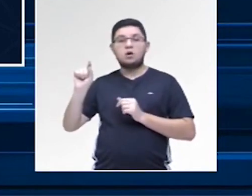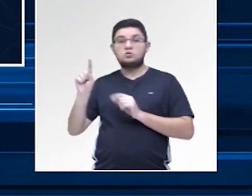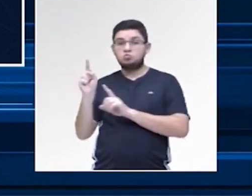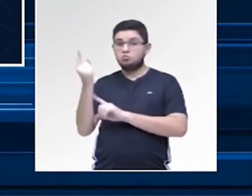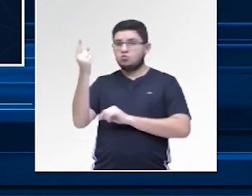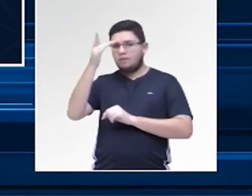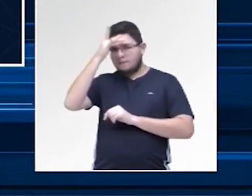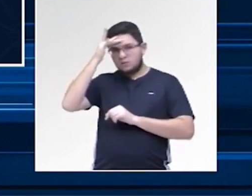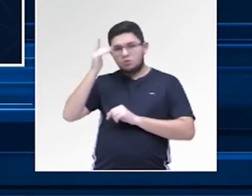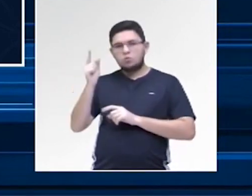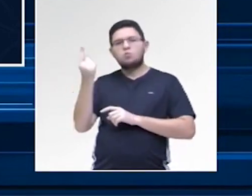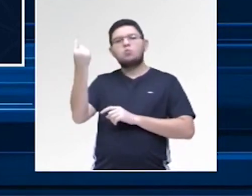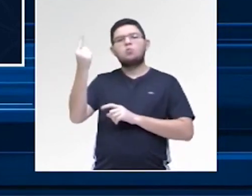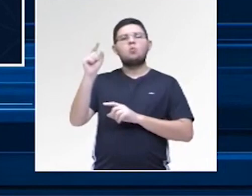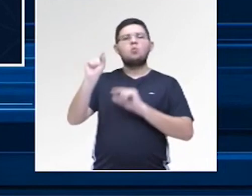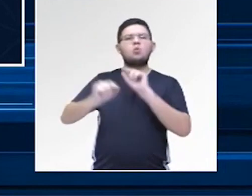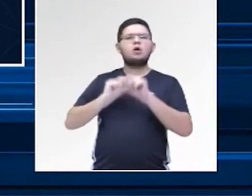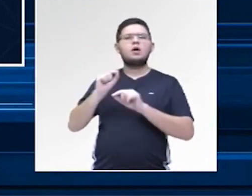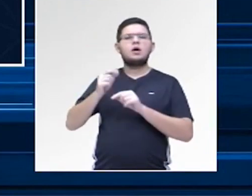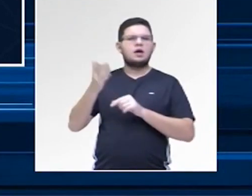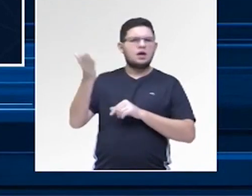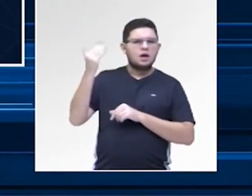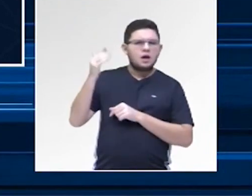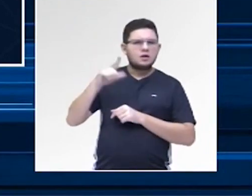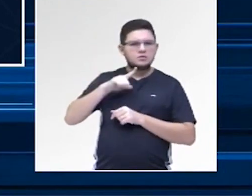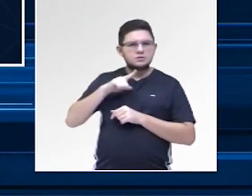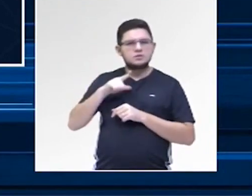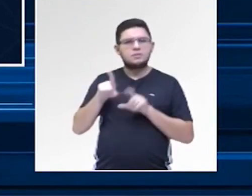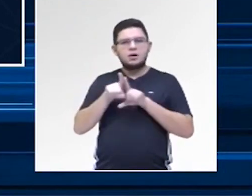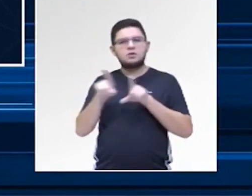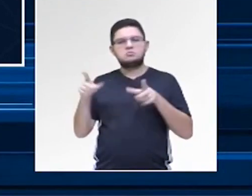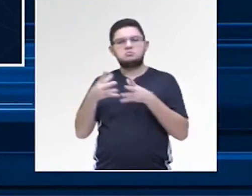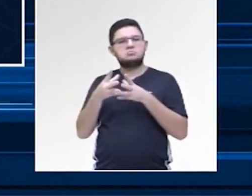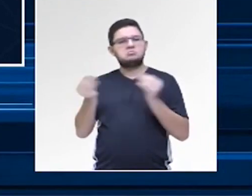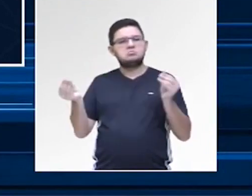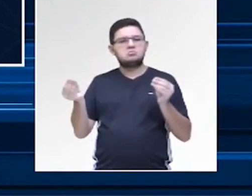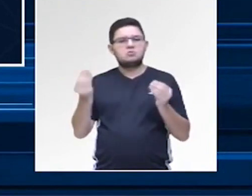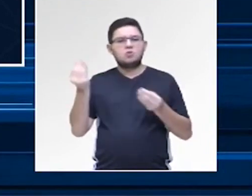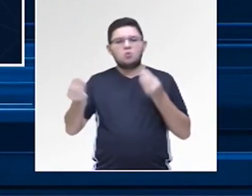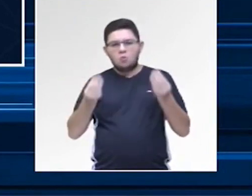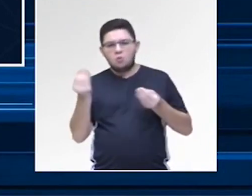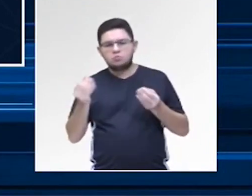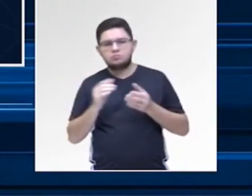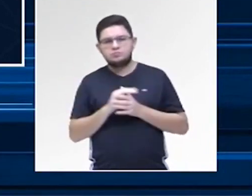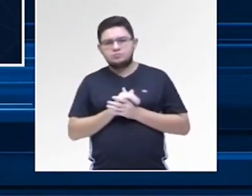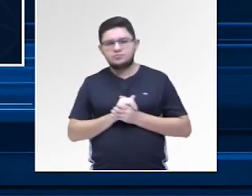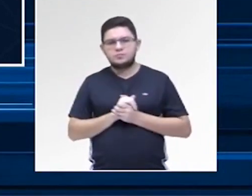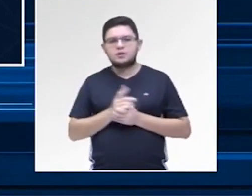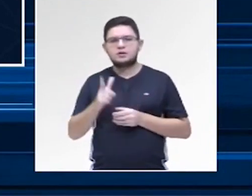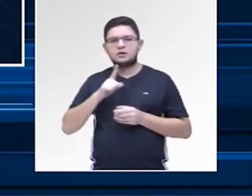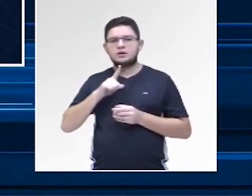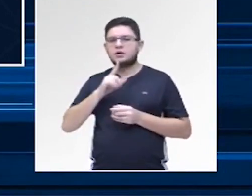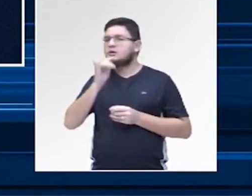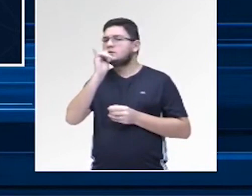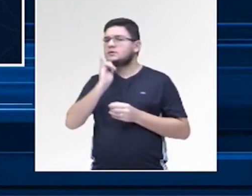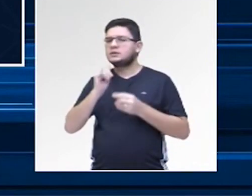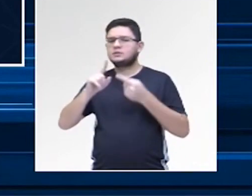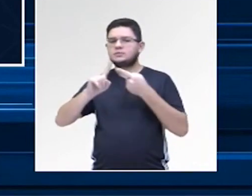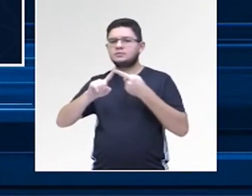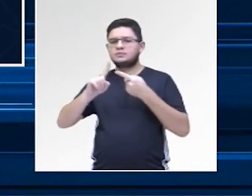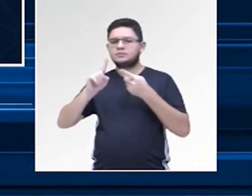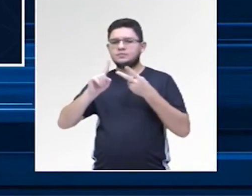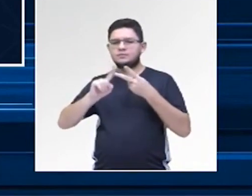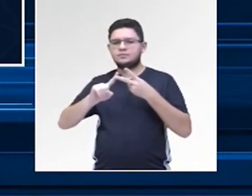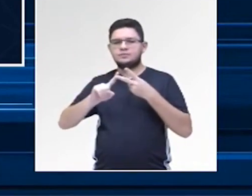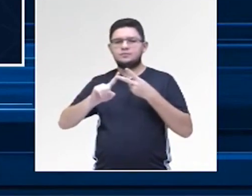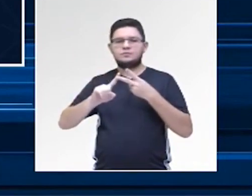né, um objeto ou uma pessoa estava naquele lugar. Aí eu tenho dois exemplos, ó. There was a